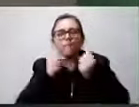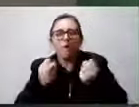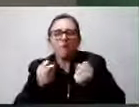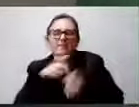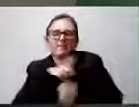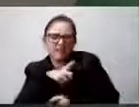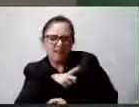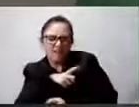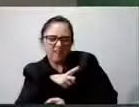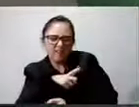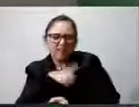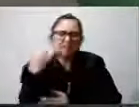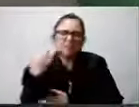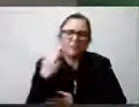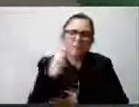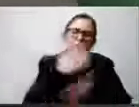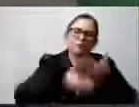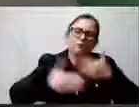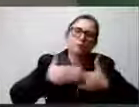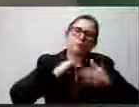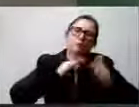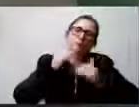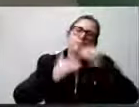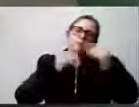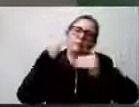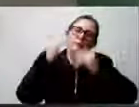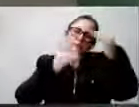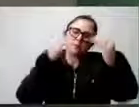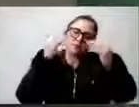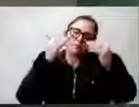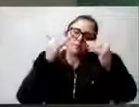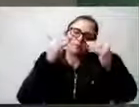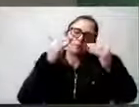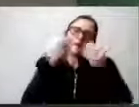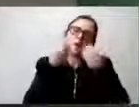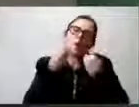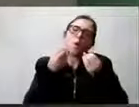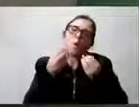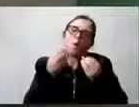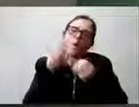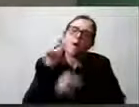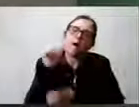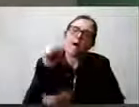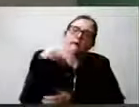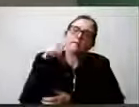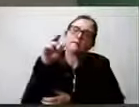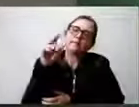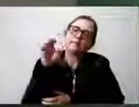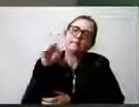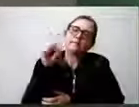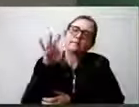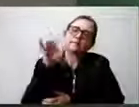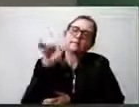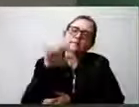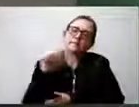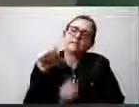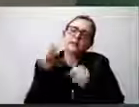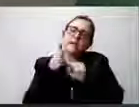existir, durante todo o processo, e as condições anestésicas, elas inibem